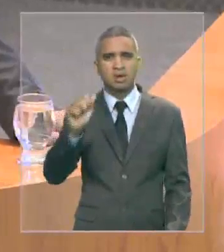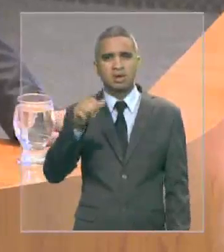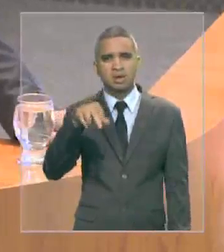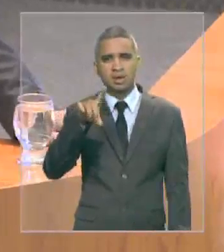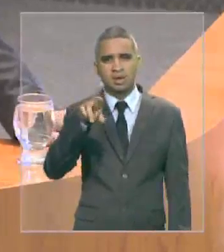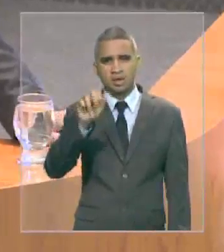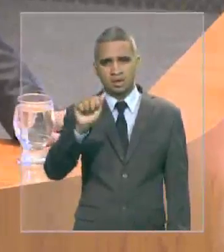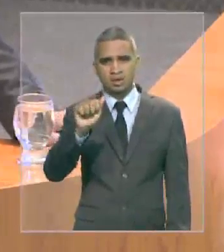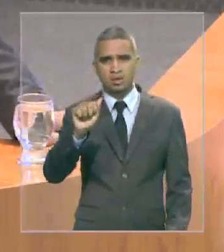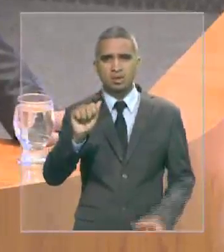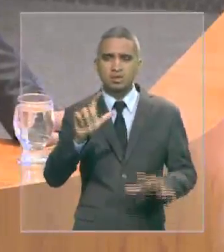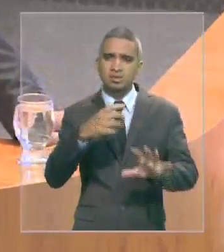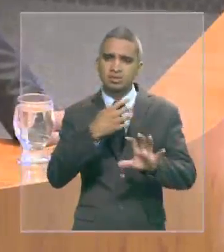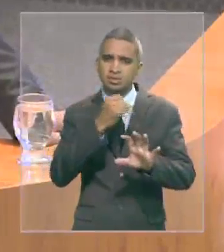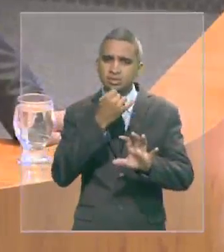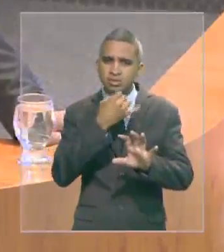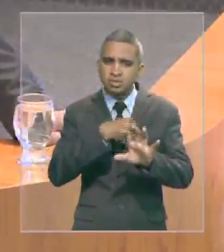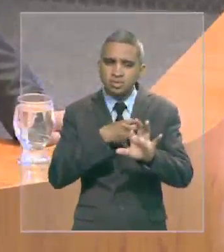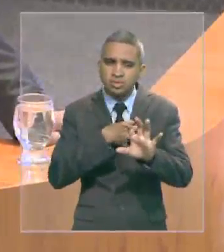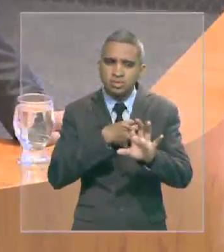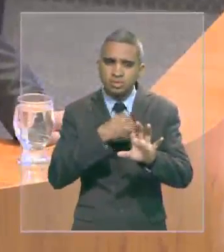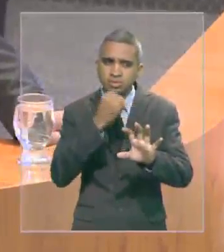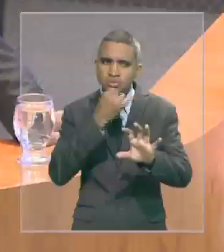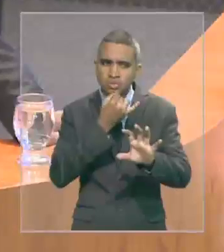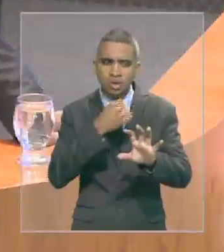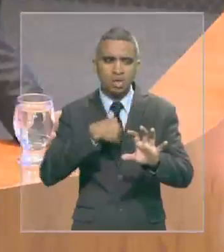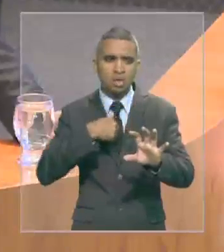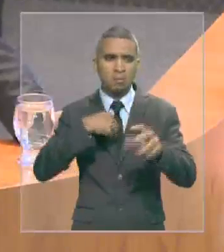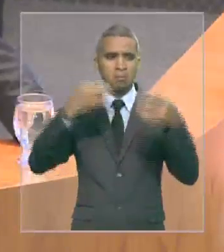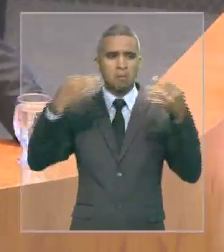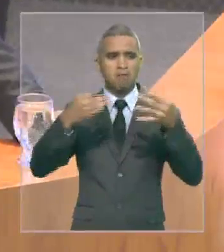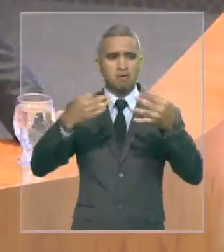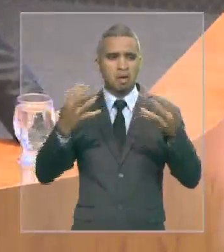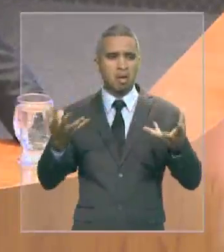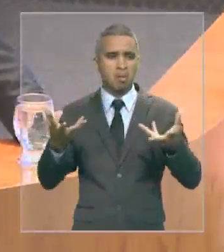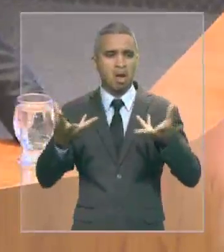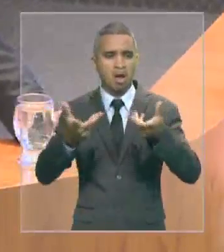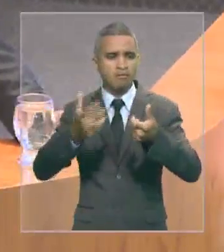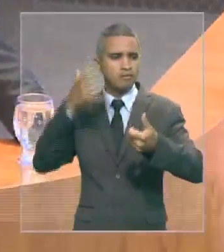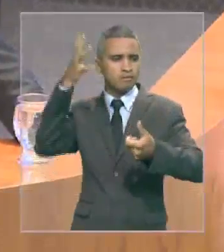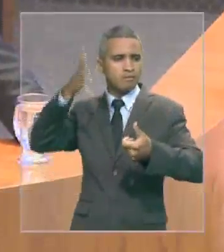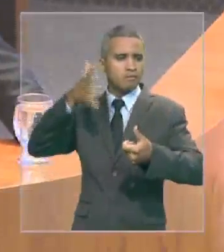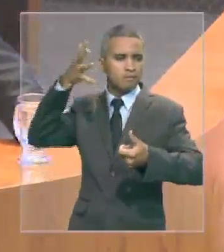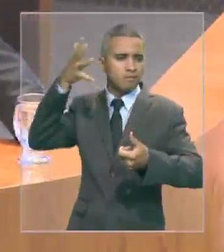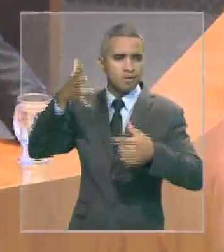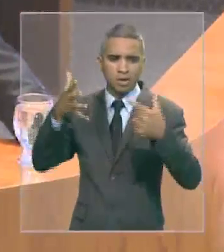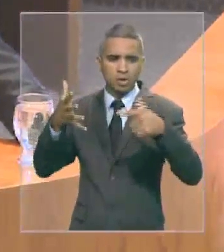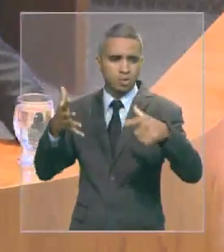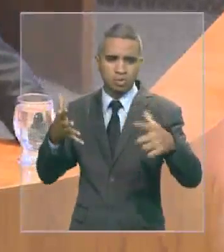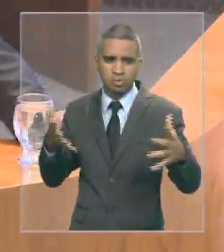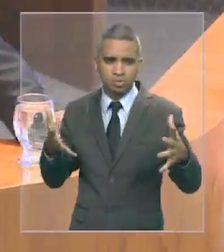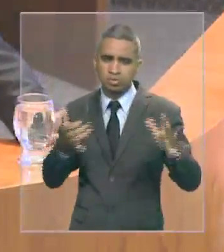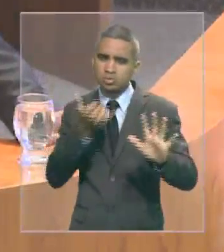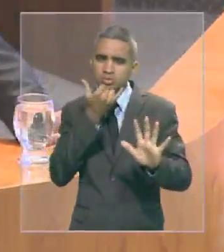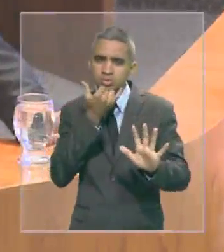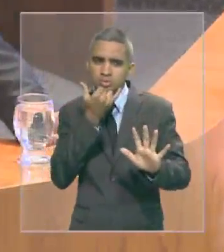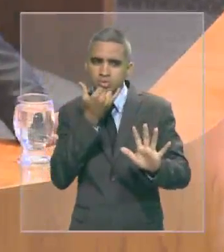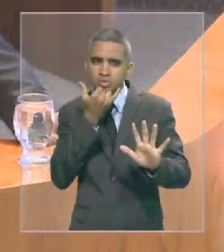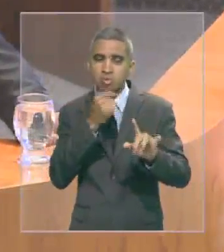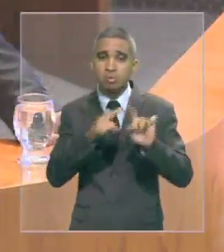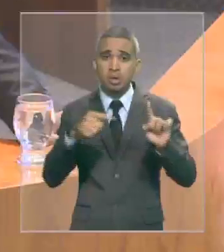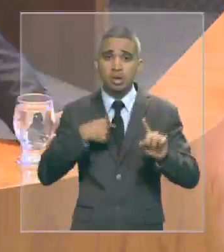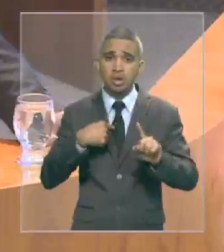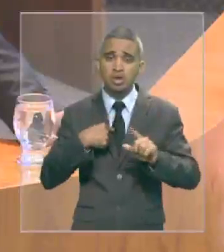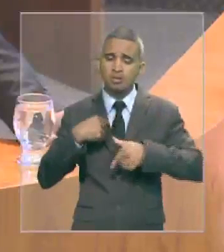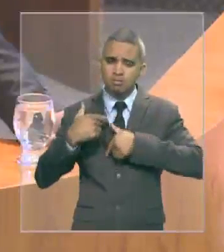por decepcioná-lo e não ser o grande orador que Vossa Excelência gostaria de ter os embates e os debates. Mas tenho me